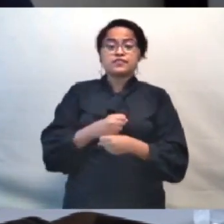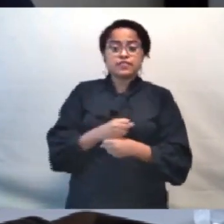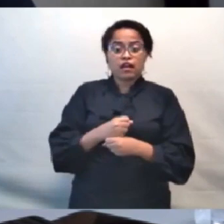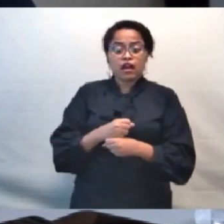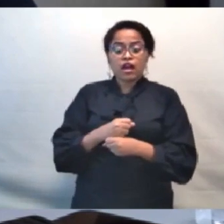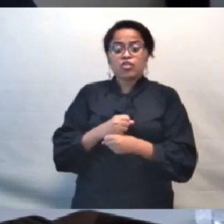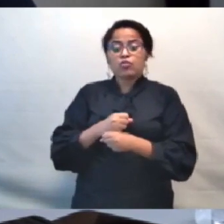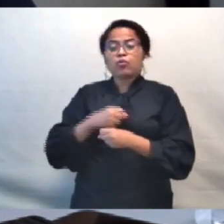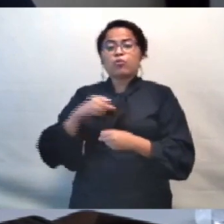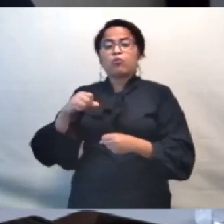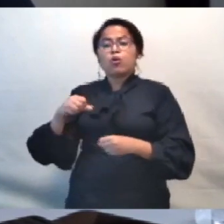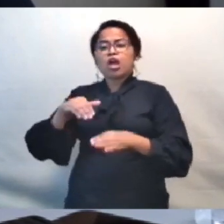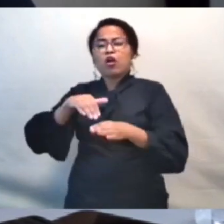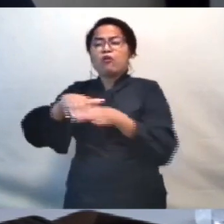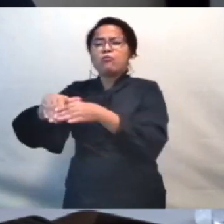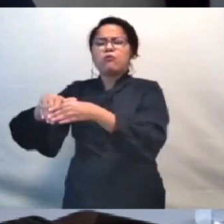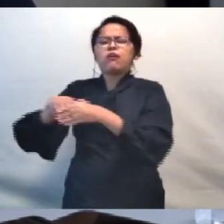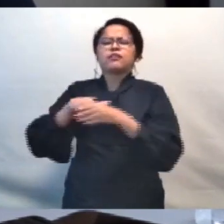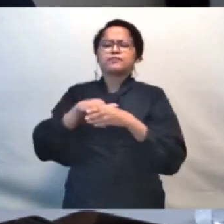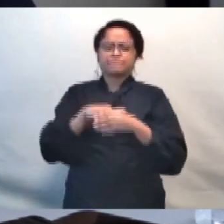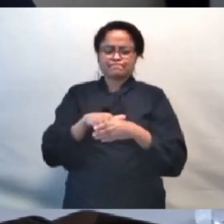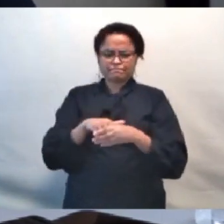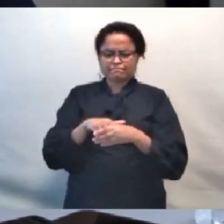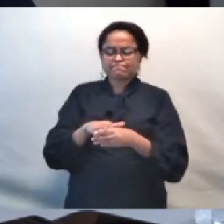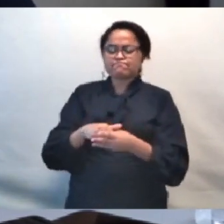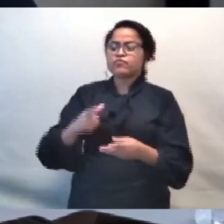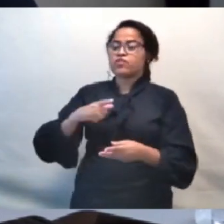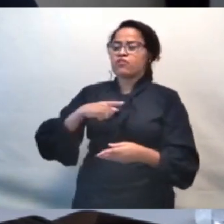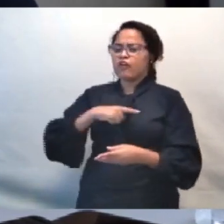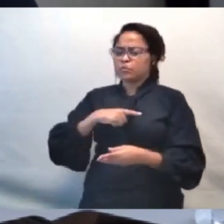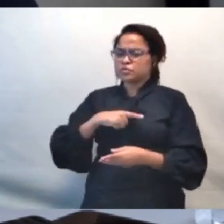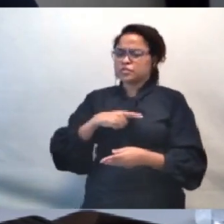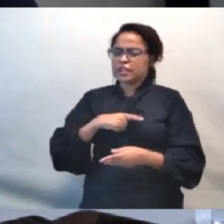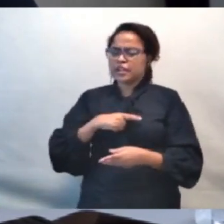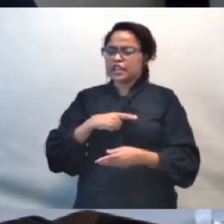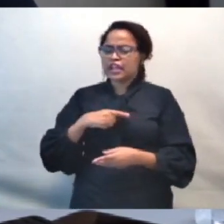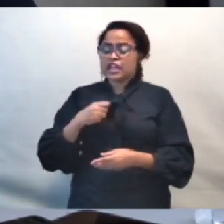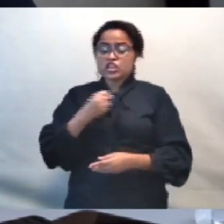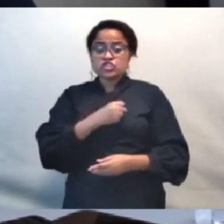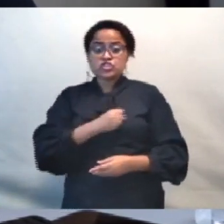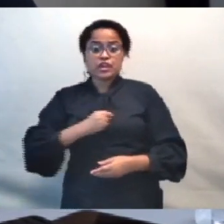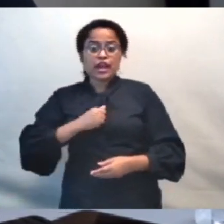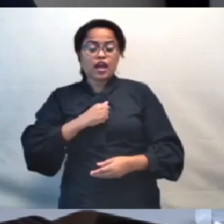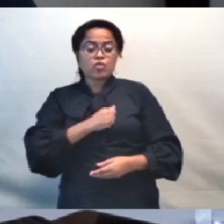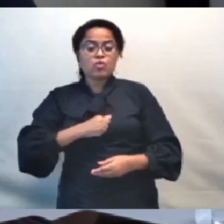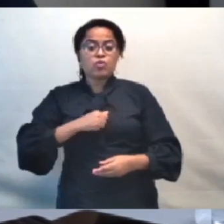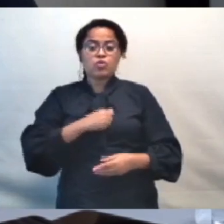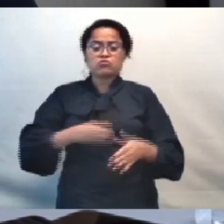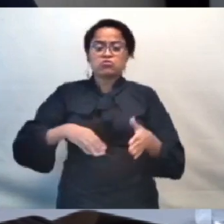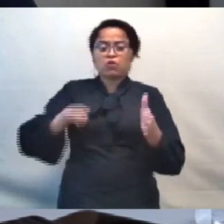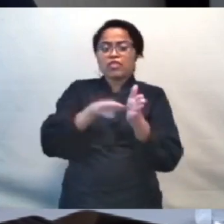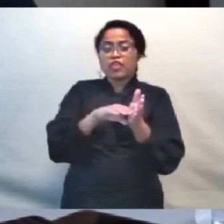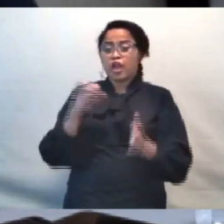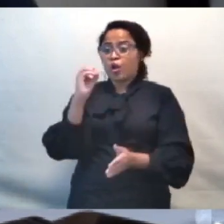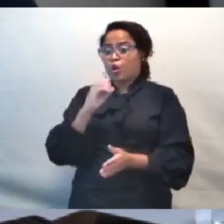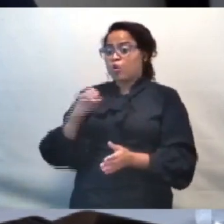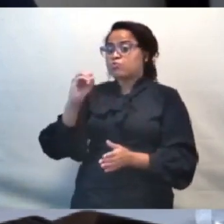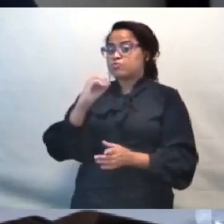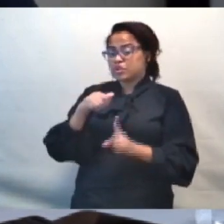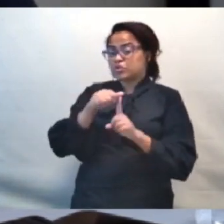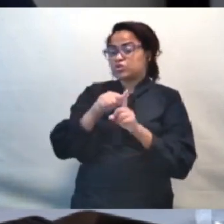nós teremos, de fato, de agosto a outubro, o período da campanha eleitoral. Vários dos meus